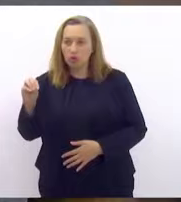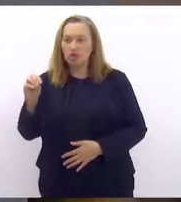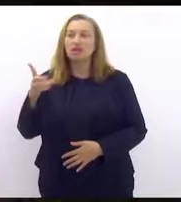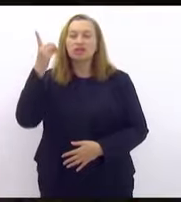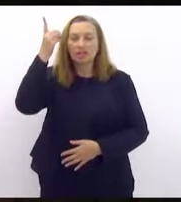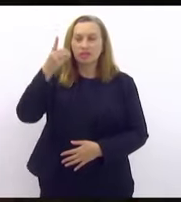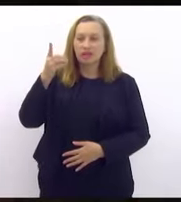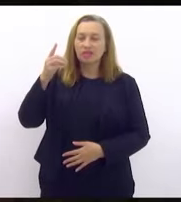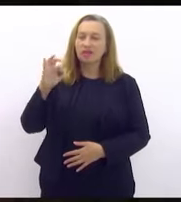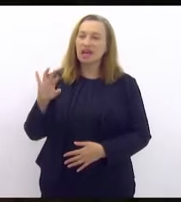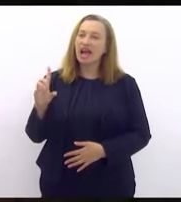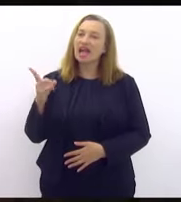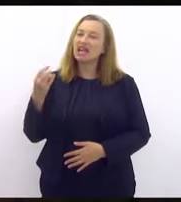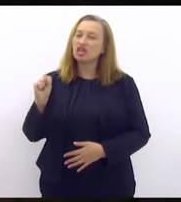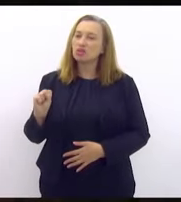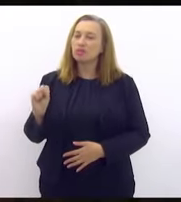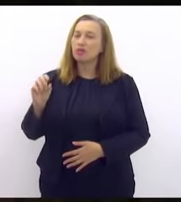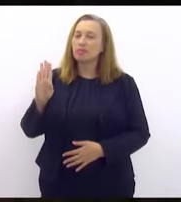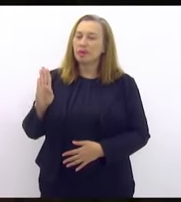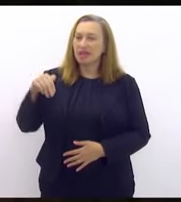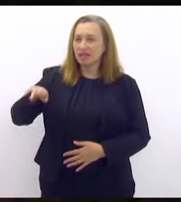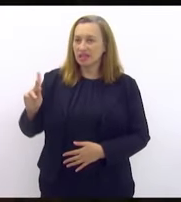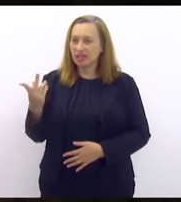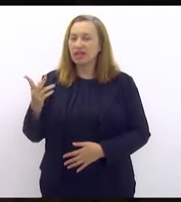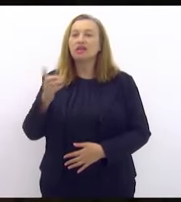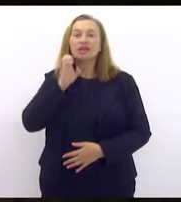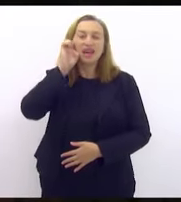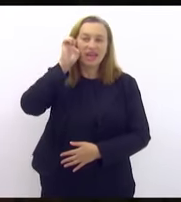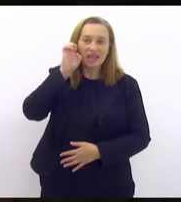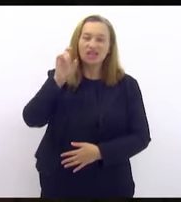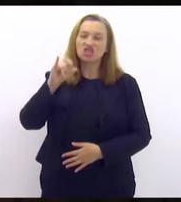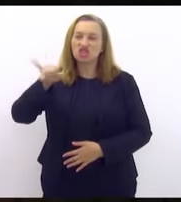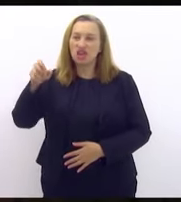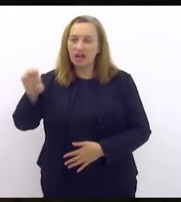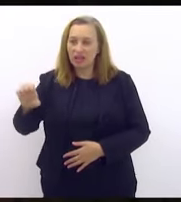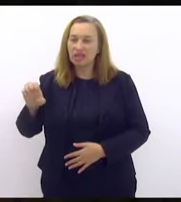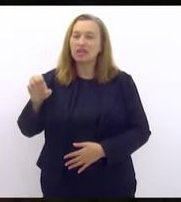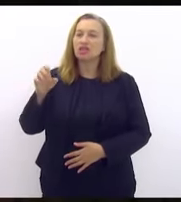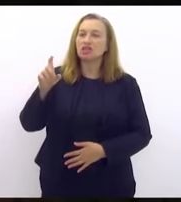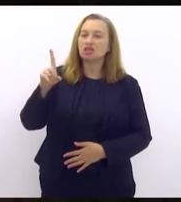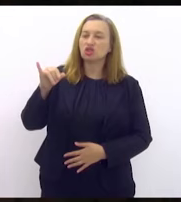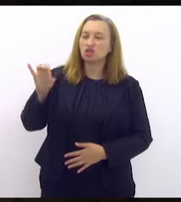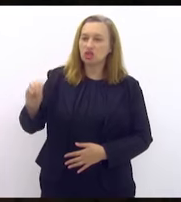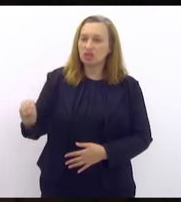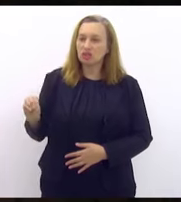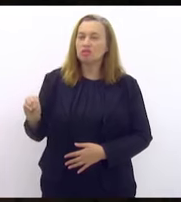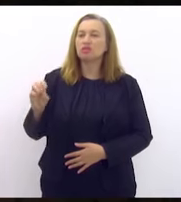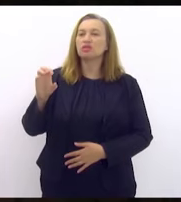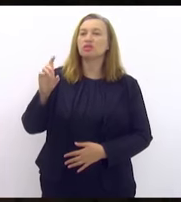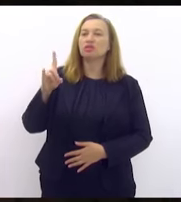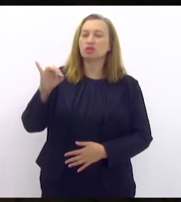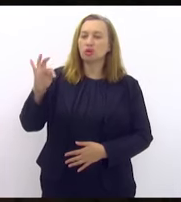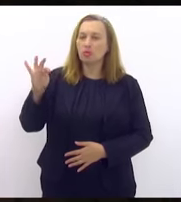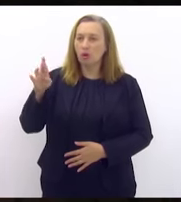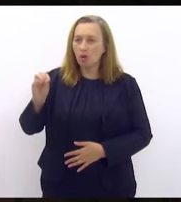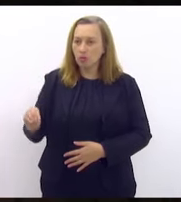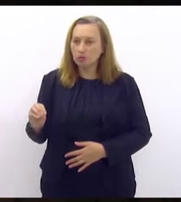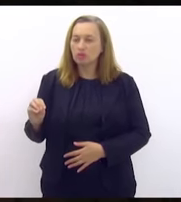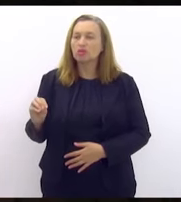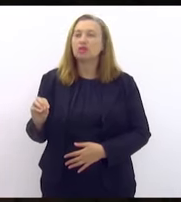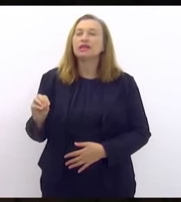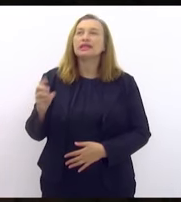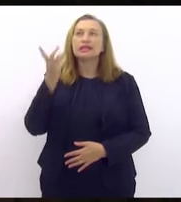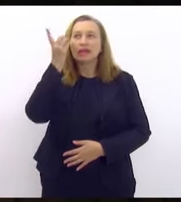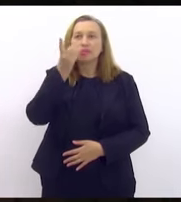Carlinho BNH, deputada Élica, deputado Jairi, deputado Dionísio Lins, deputado doutor Deodato,